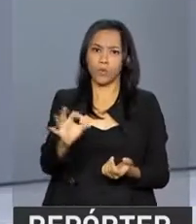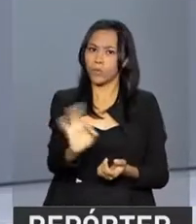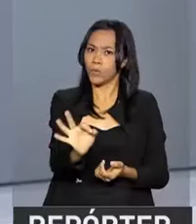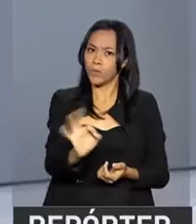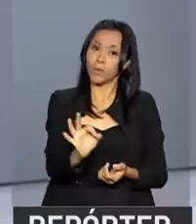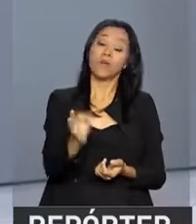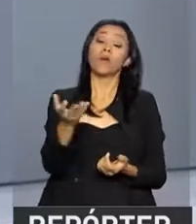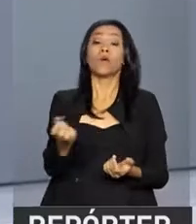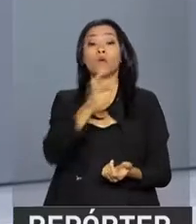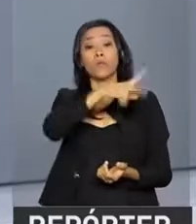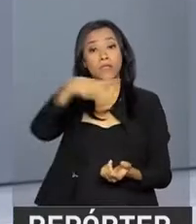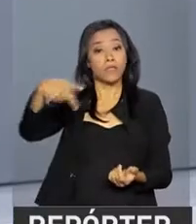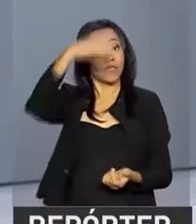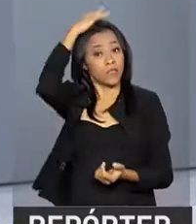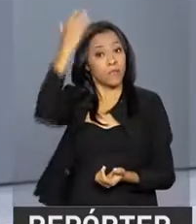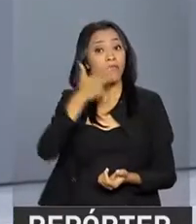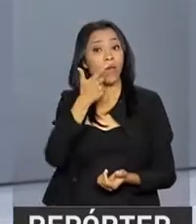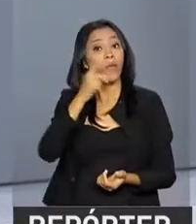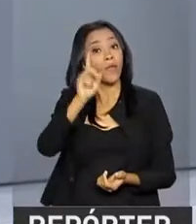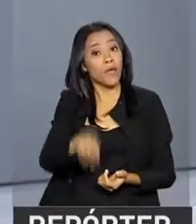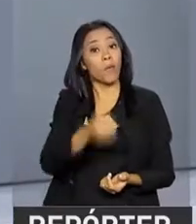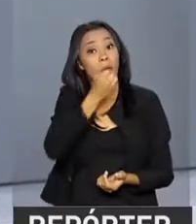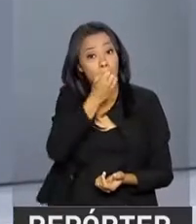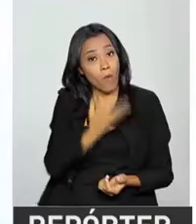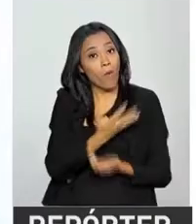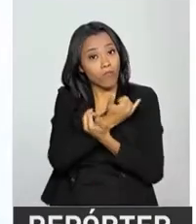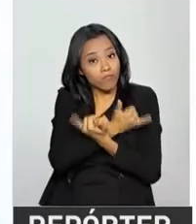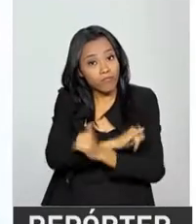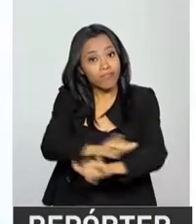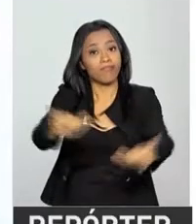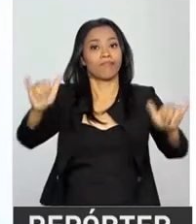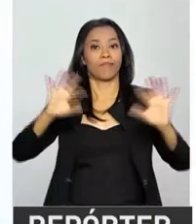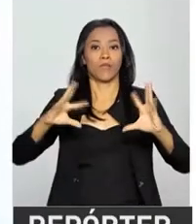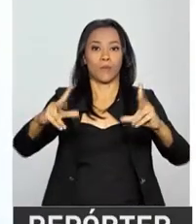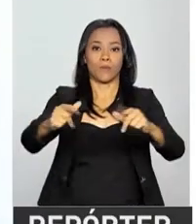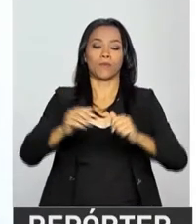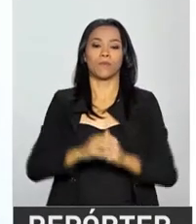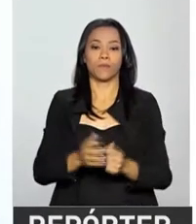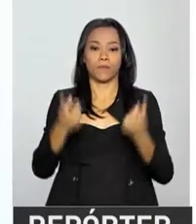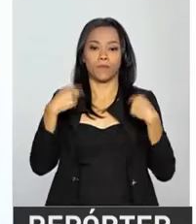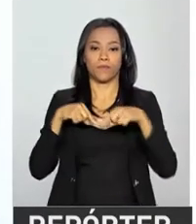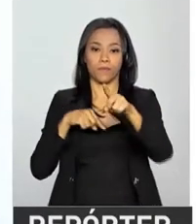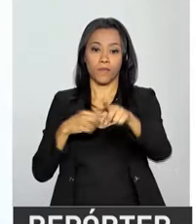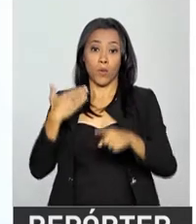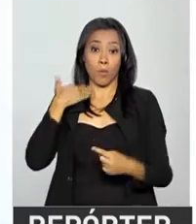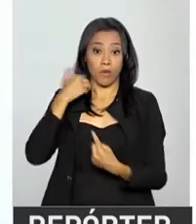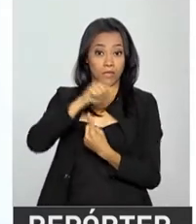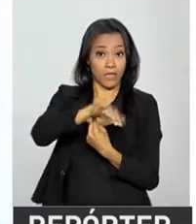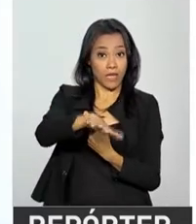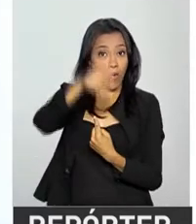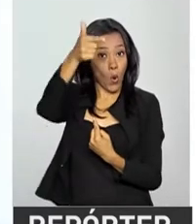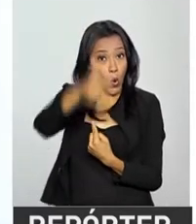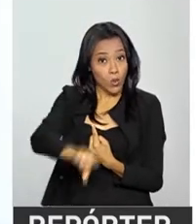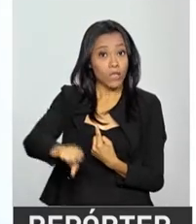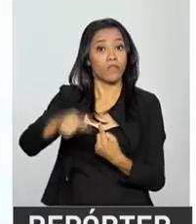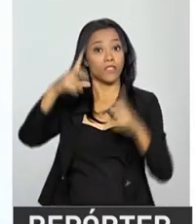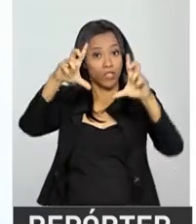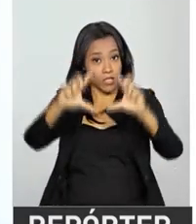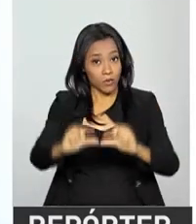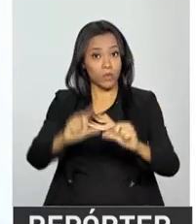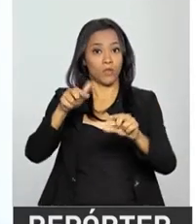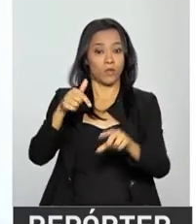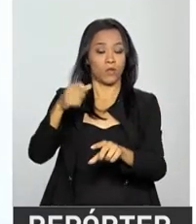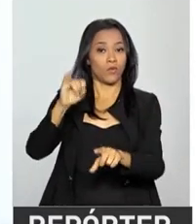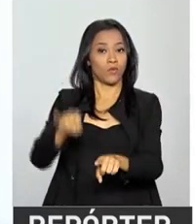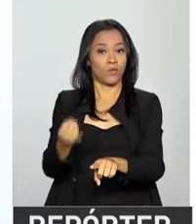destacou que a redução é uma boa notícia para todos o banco central cortou novamente a taxa de juros que está